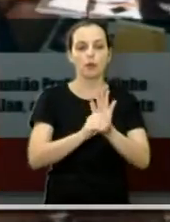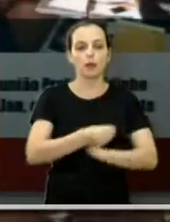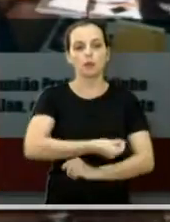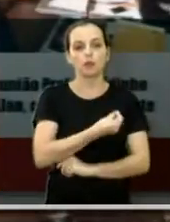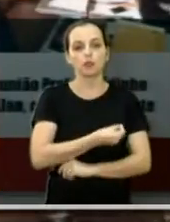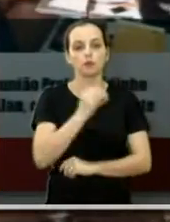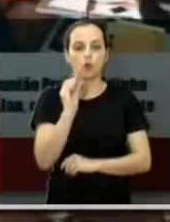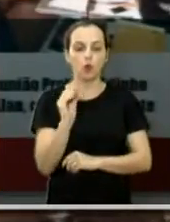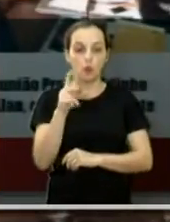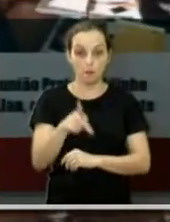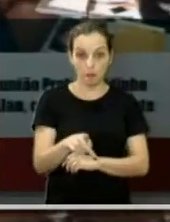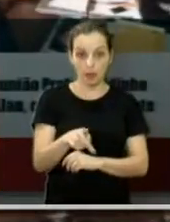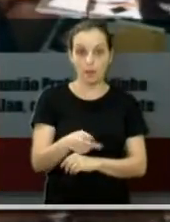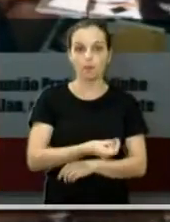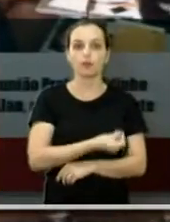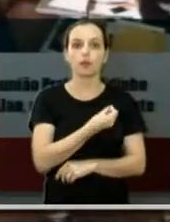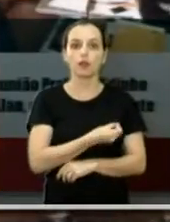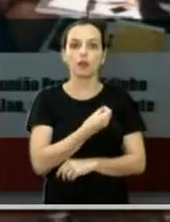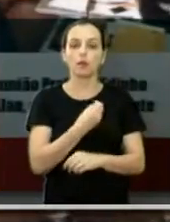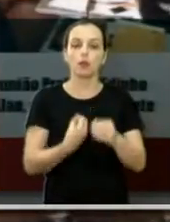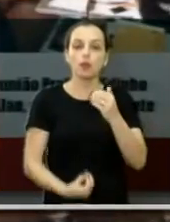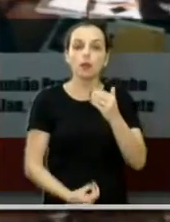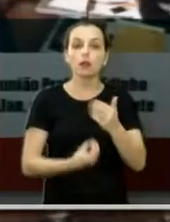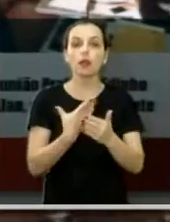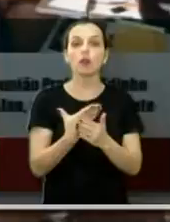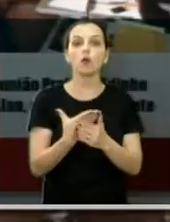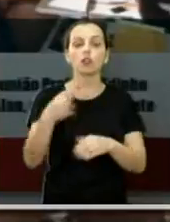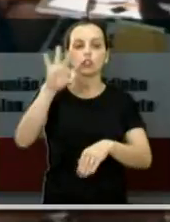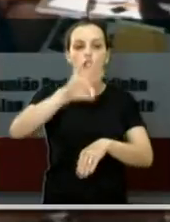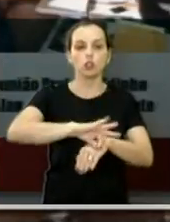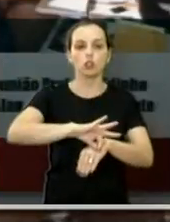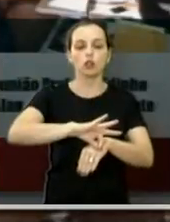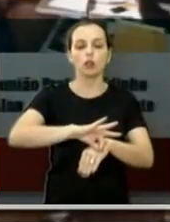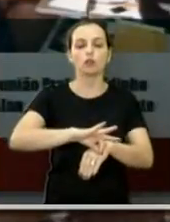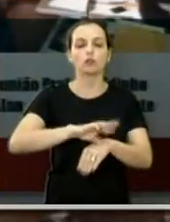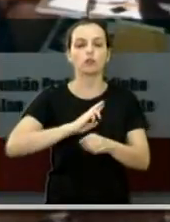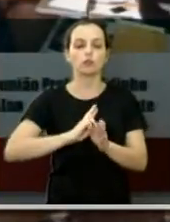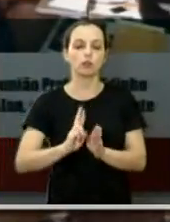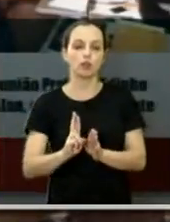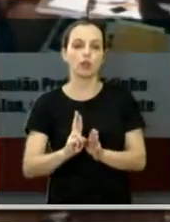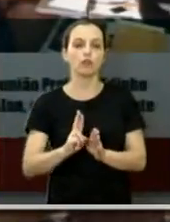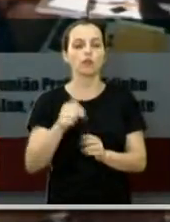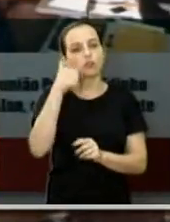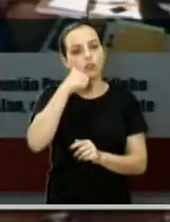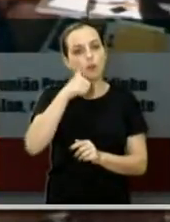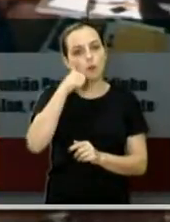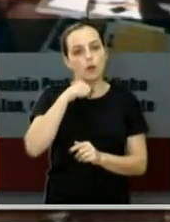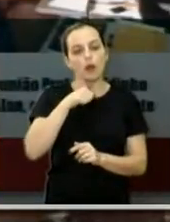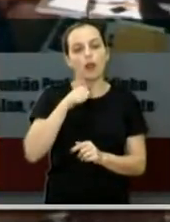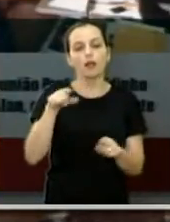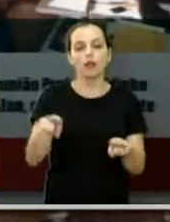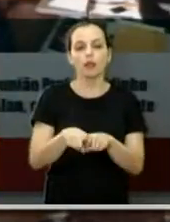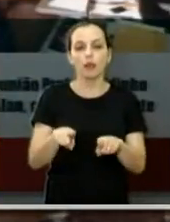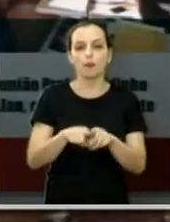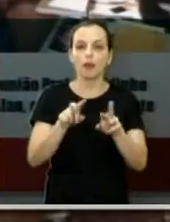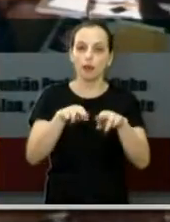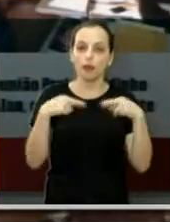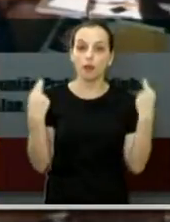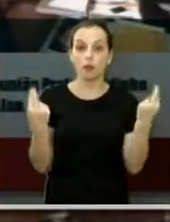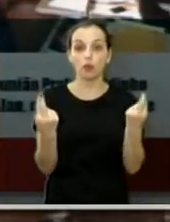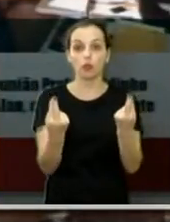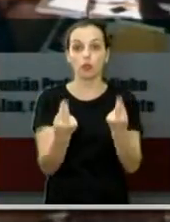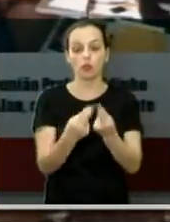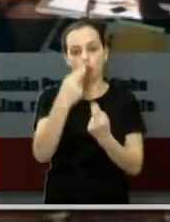participativo. Nós também participamos da inauguração da nova sede do Centro de Referência da Mulher, lá no comecinho do mês. E fizemos também reunião com